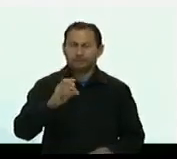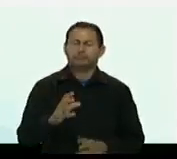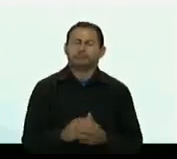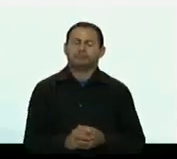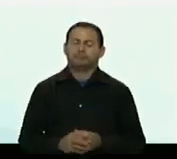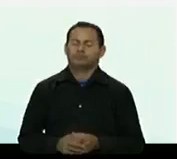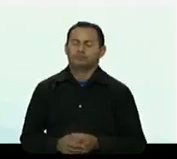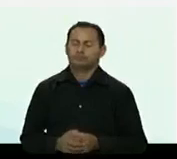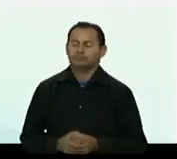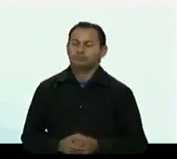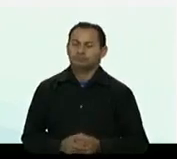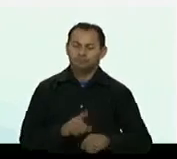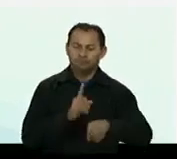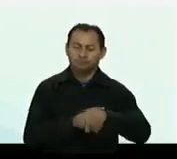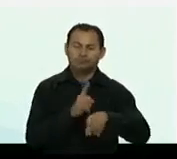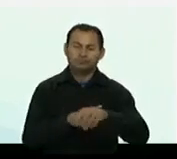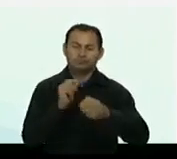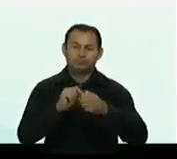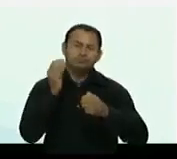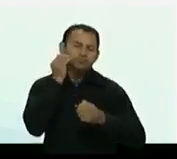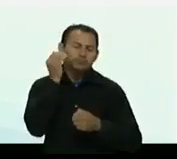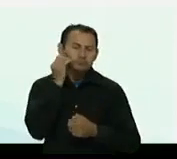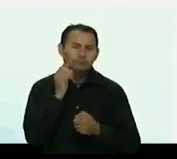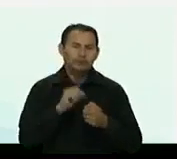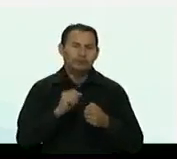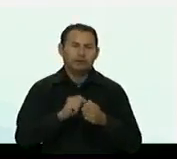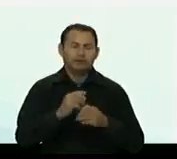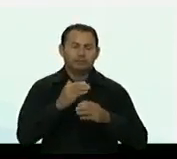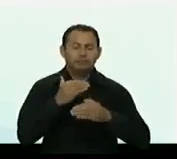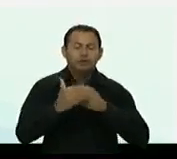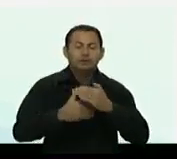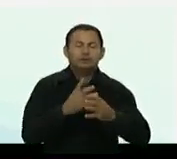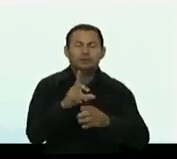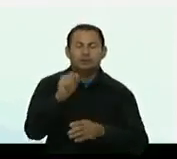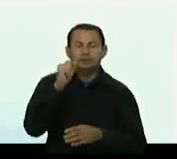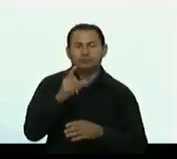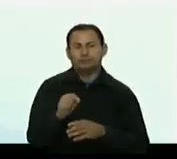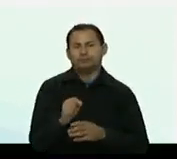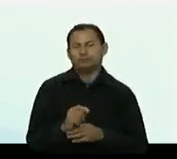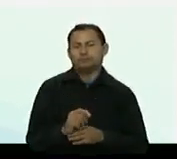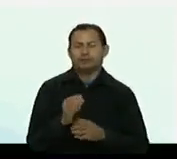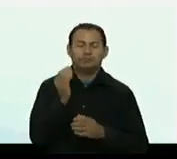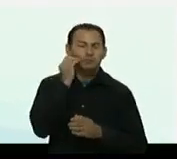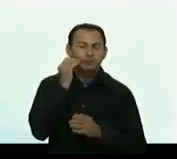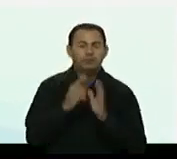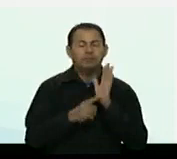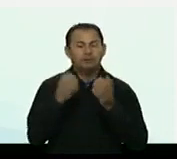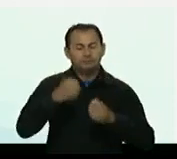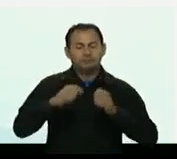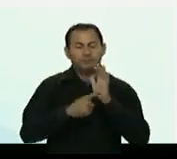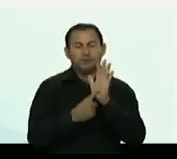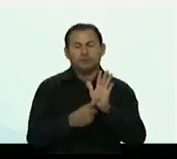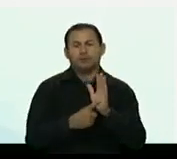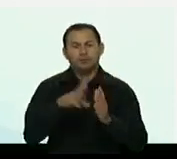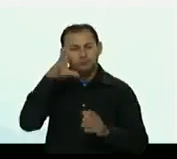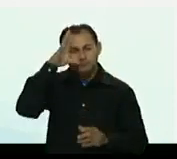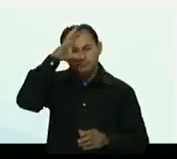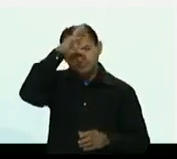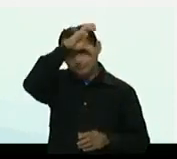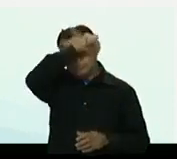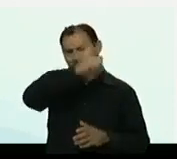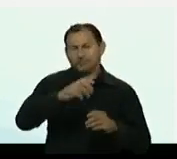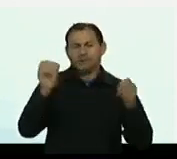Nesse processo seletivo, ele fará um teste. Nesse teste, ele deverá mostrar que compreende e